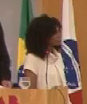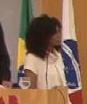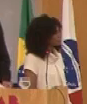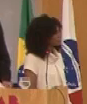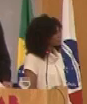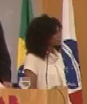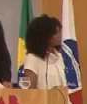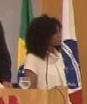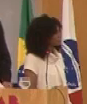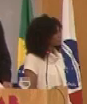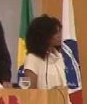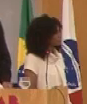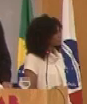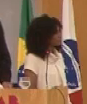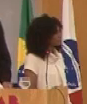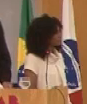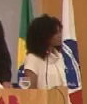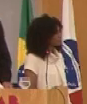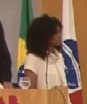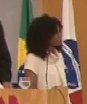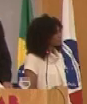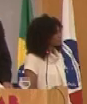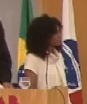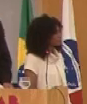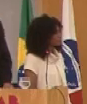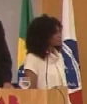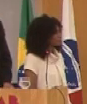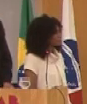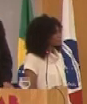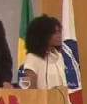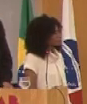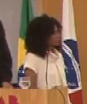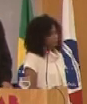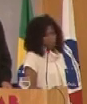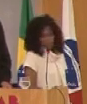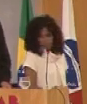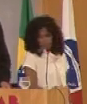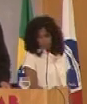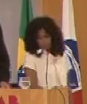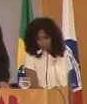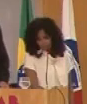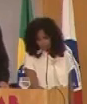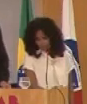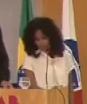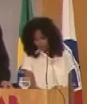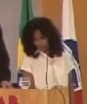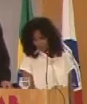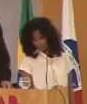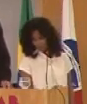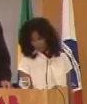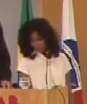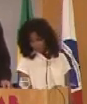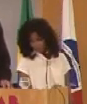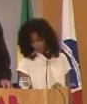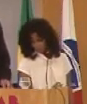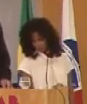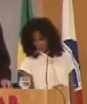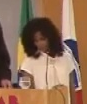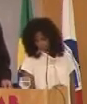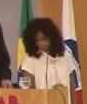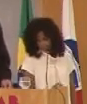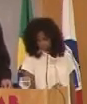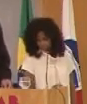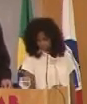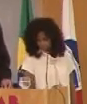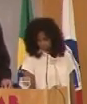reconciliação, tudo mais que a gente possa imaginar. A CNBB tem certeza de que o